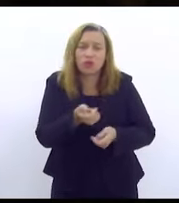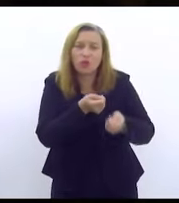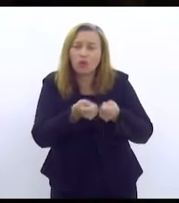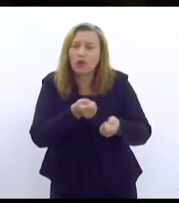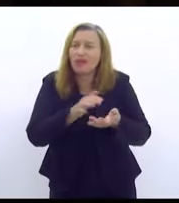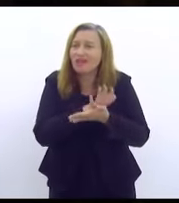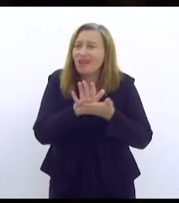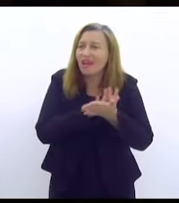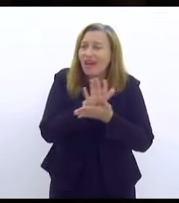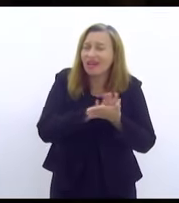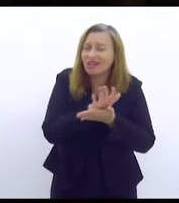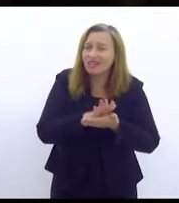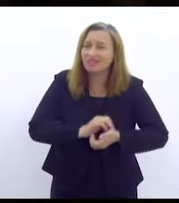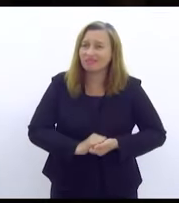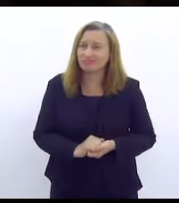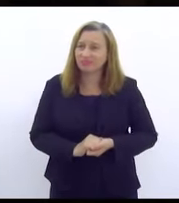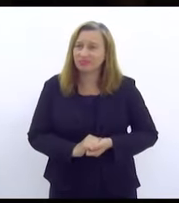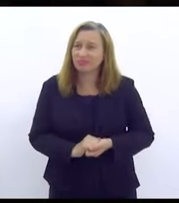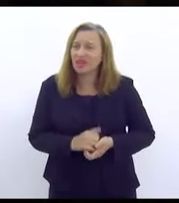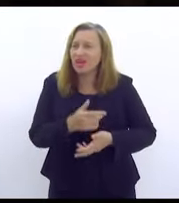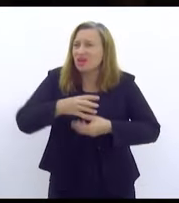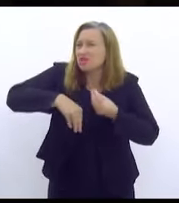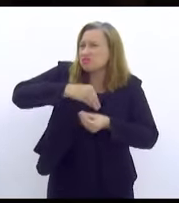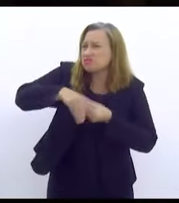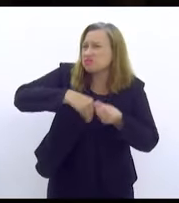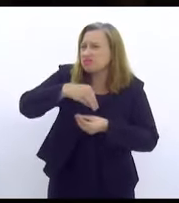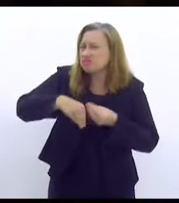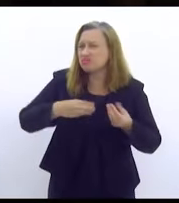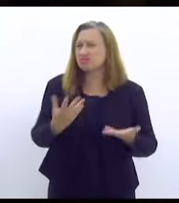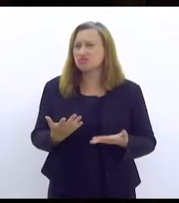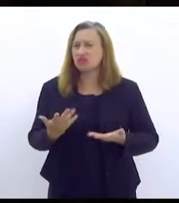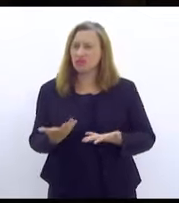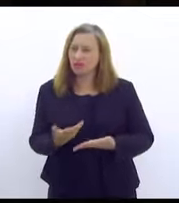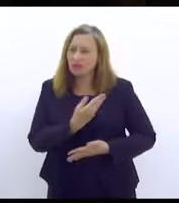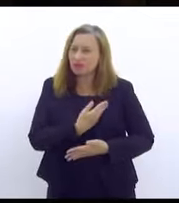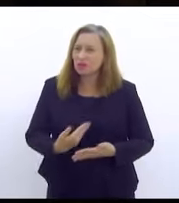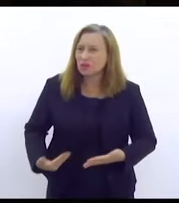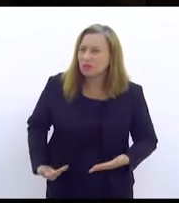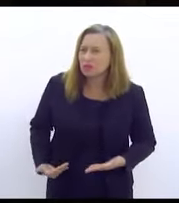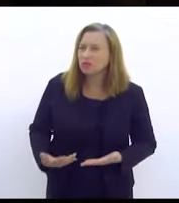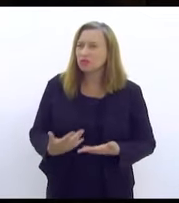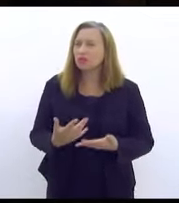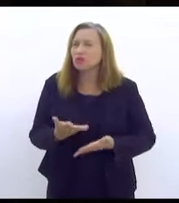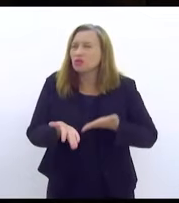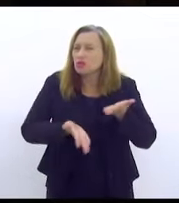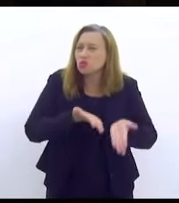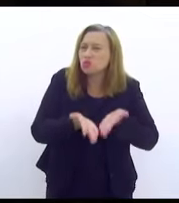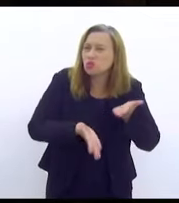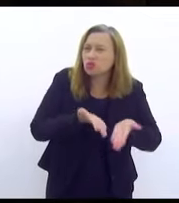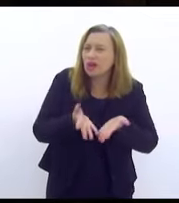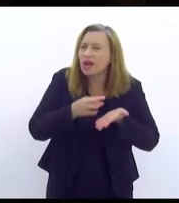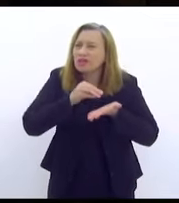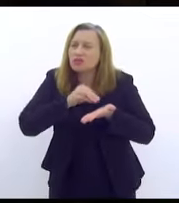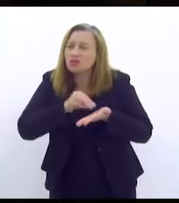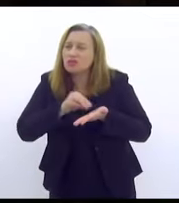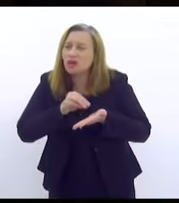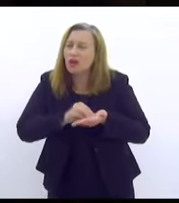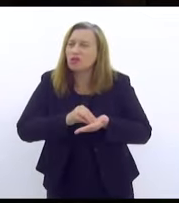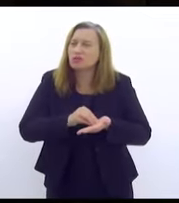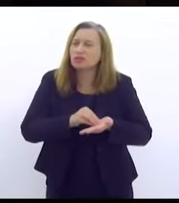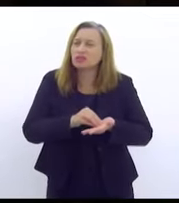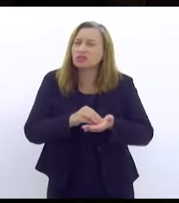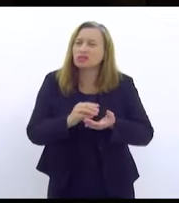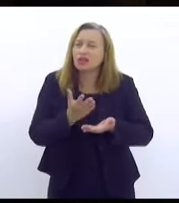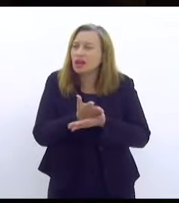ocupação irregular do solo, tanta desordem pública, tanta falta de zelo, de manutenção, de asseio com a nossa cidade, estão indo